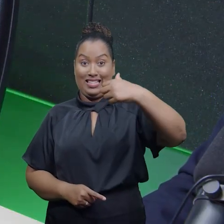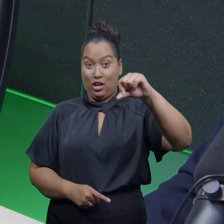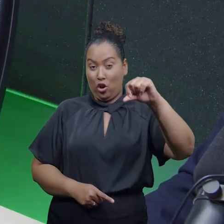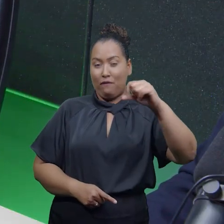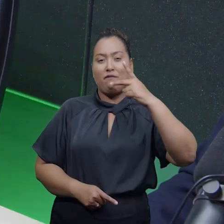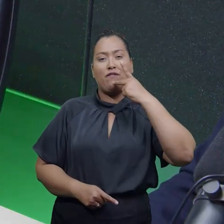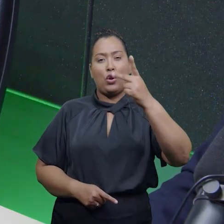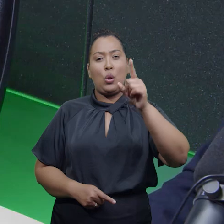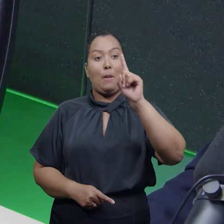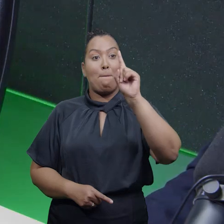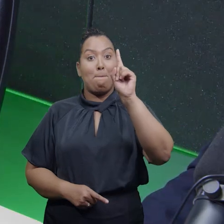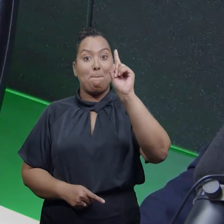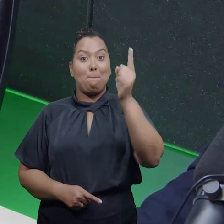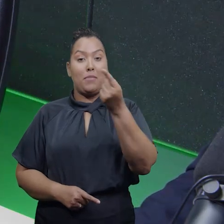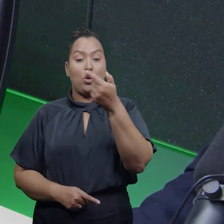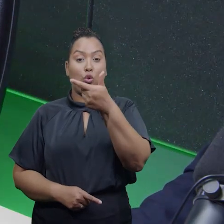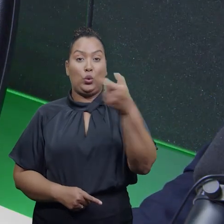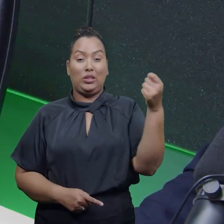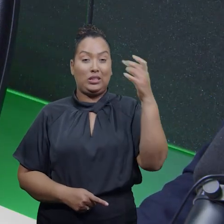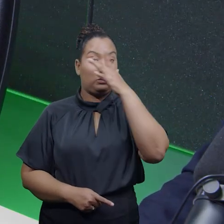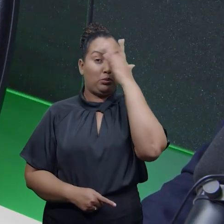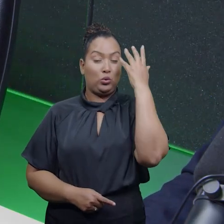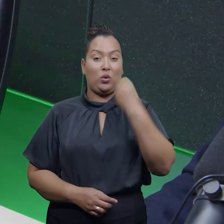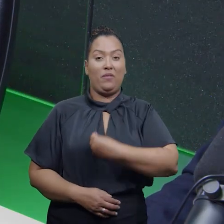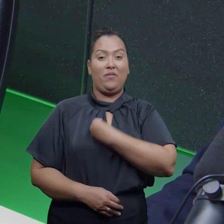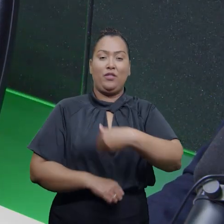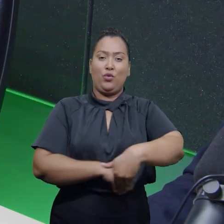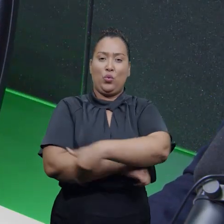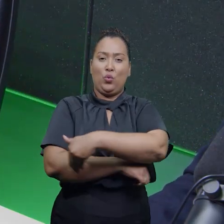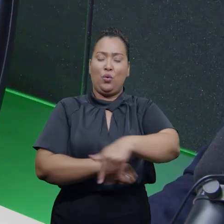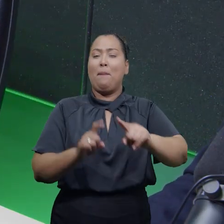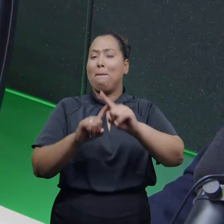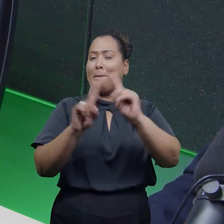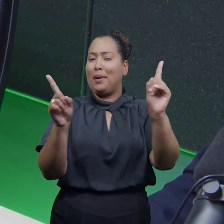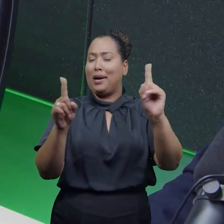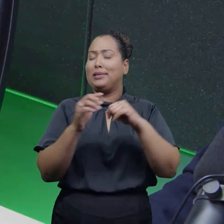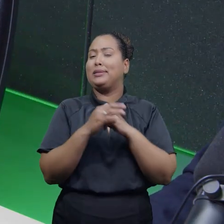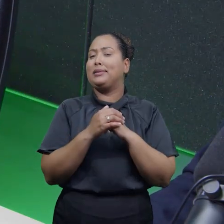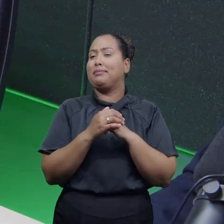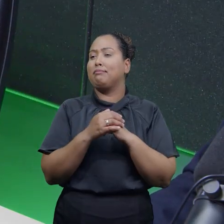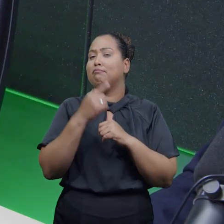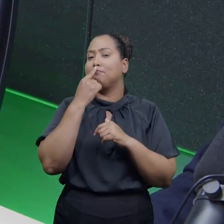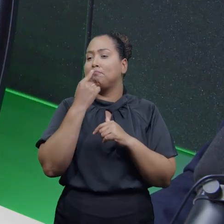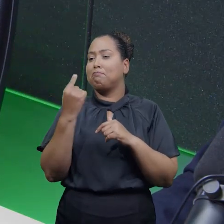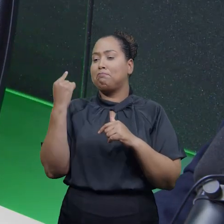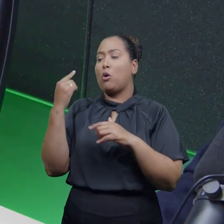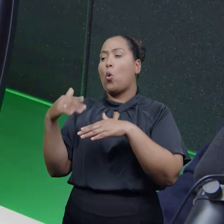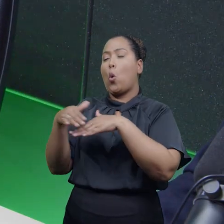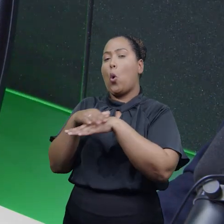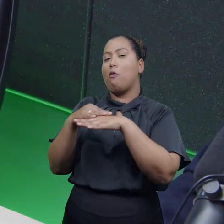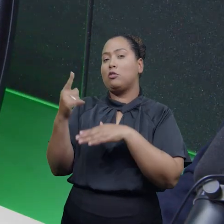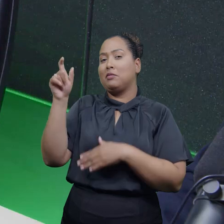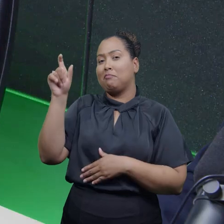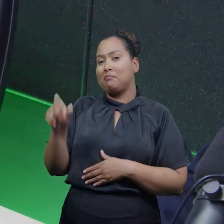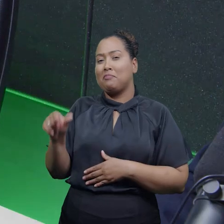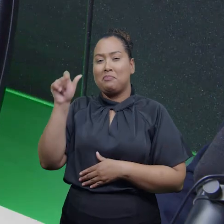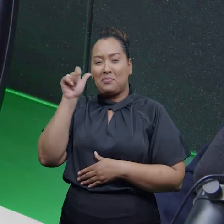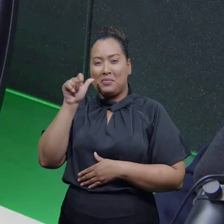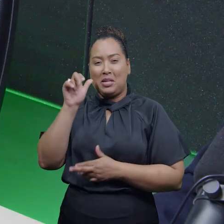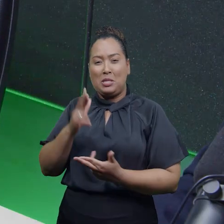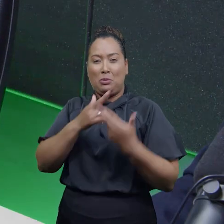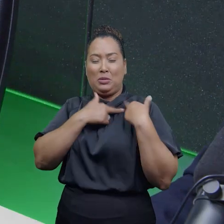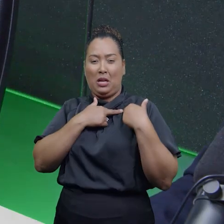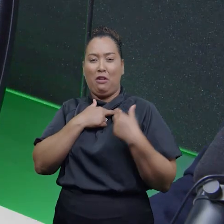de 2019, que fala de 1.200 pessoas em situação de rua, mas a gente bateu um papo aqui com uma representante